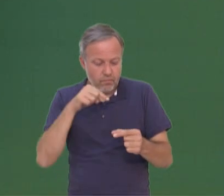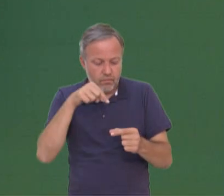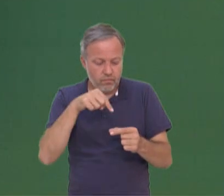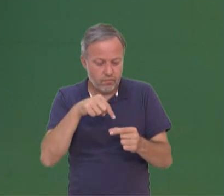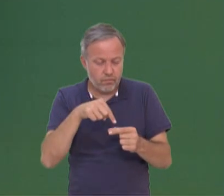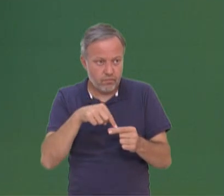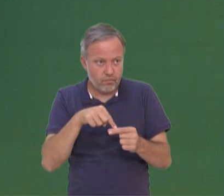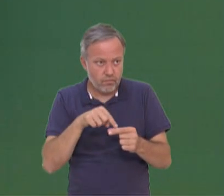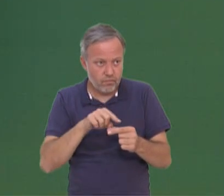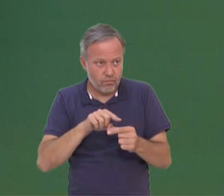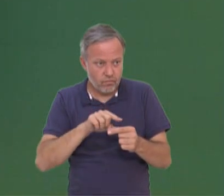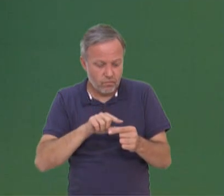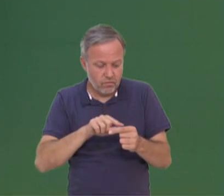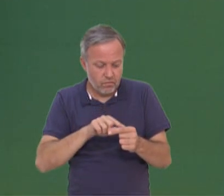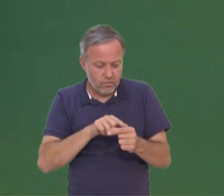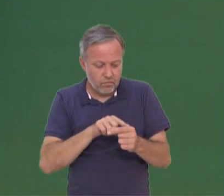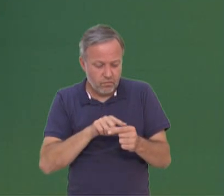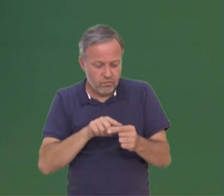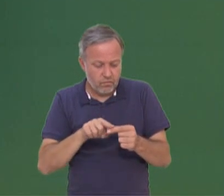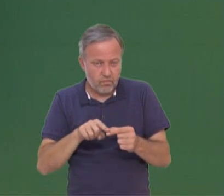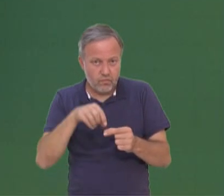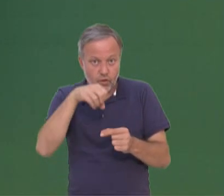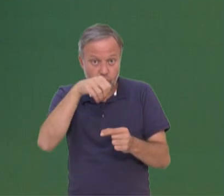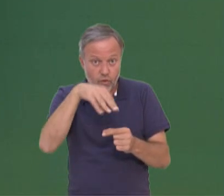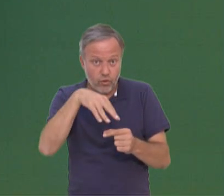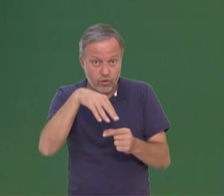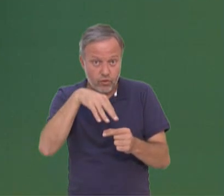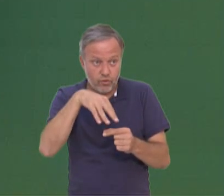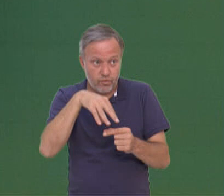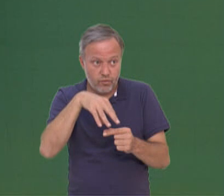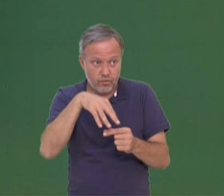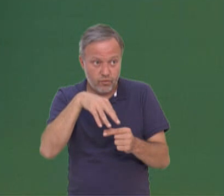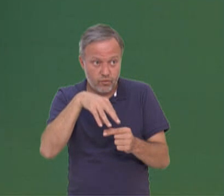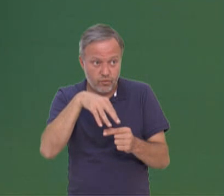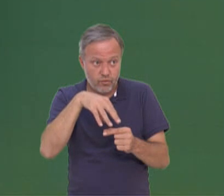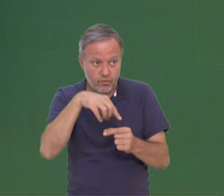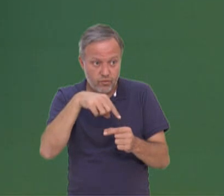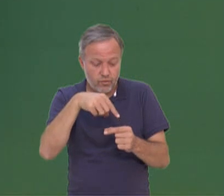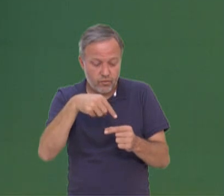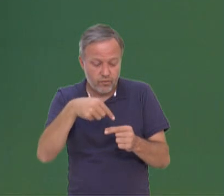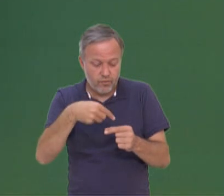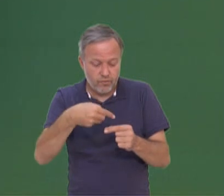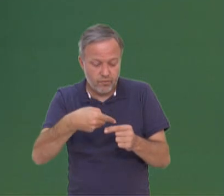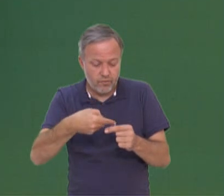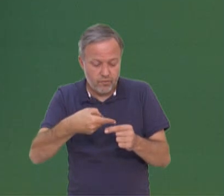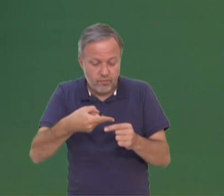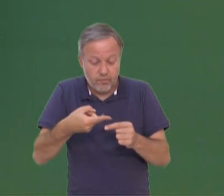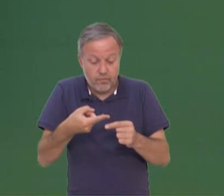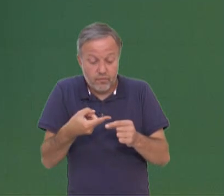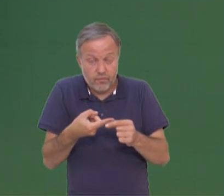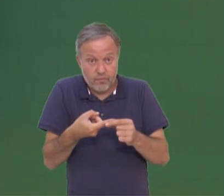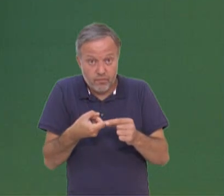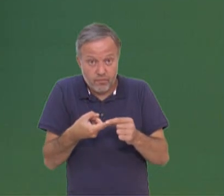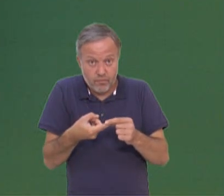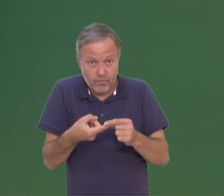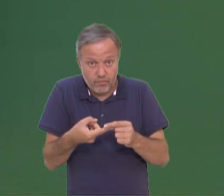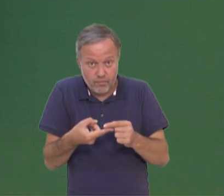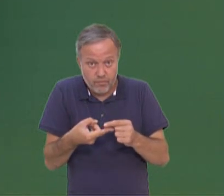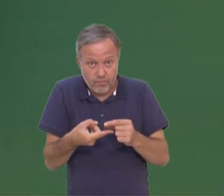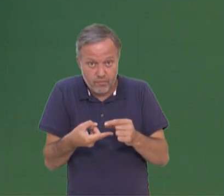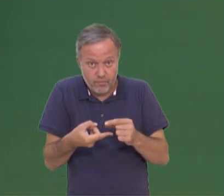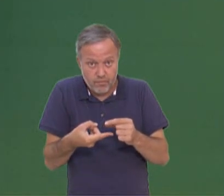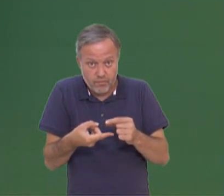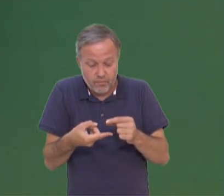o condensador concentrando os raios de luz passam pela amostra, entram pela lente